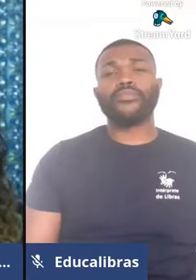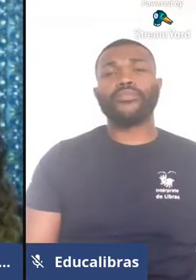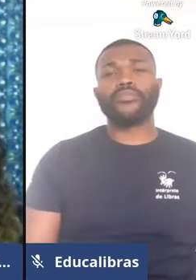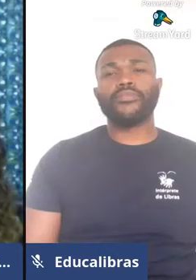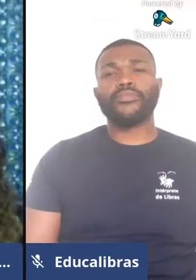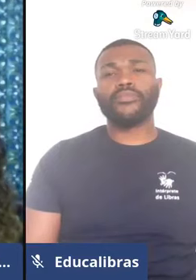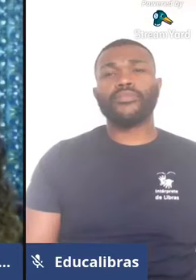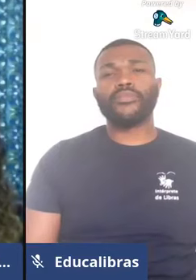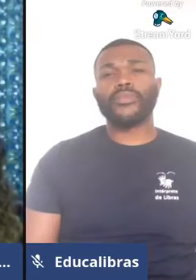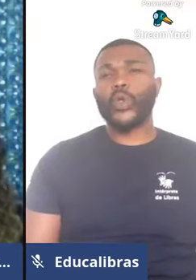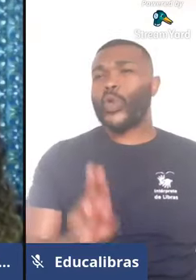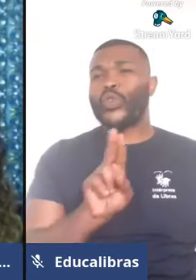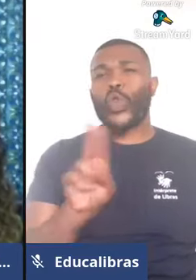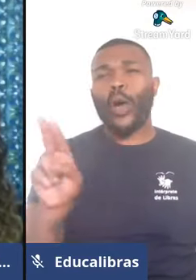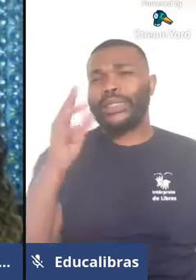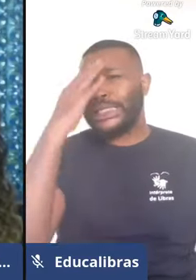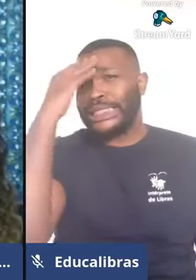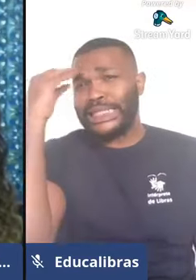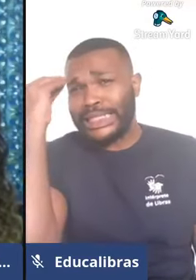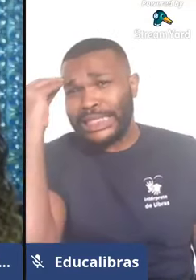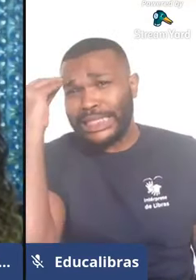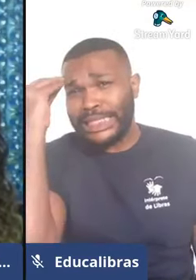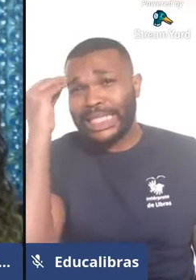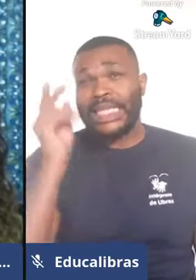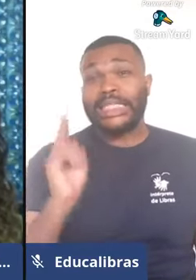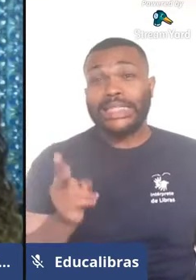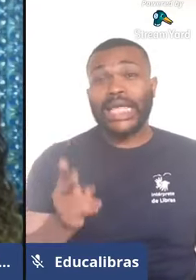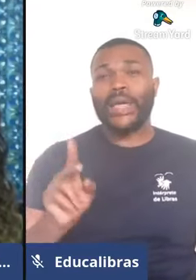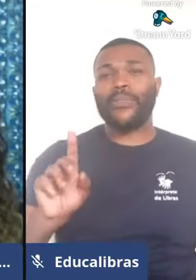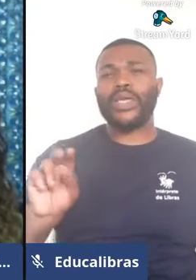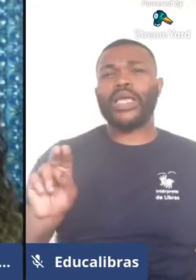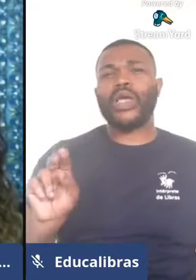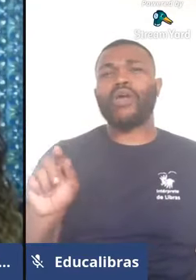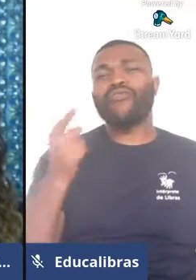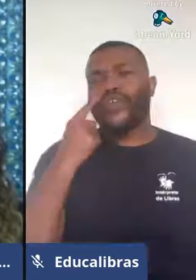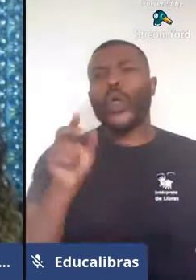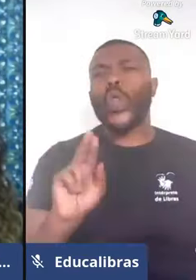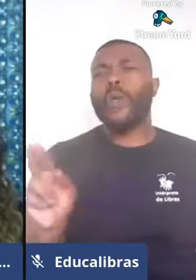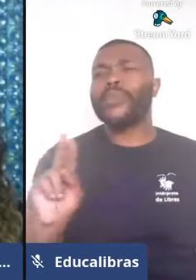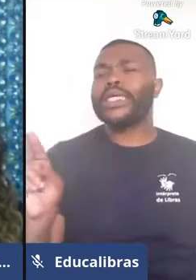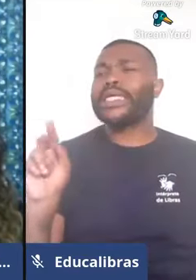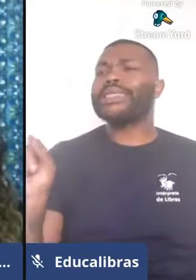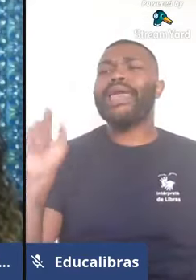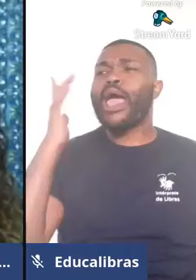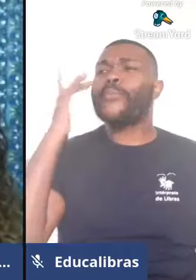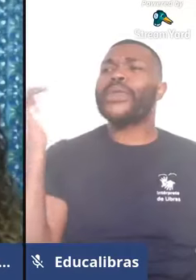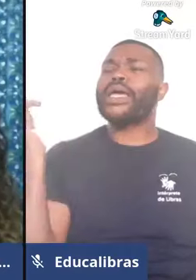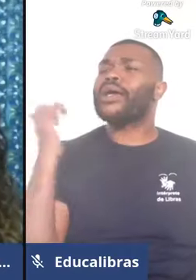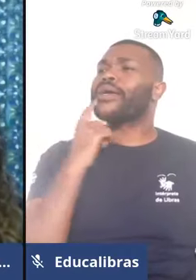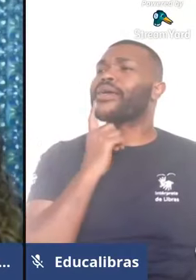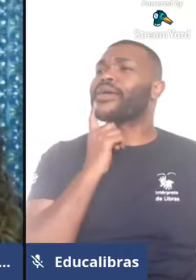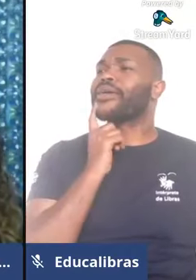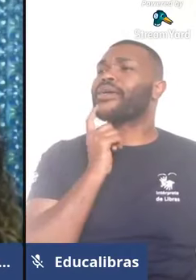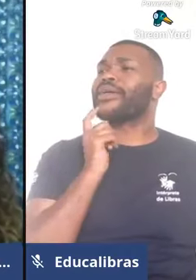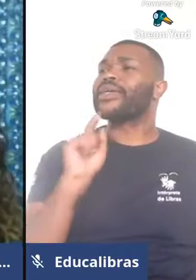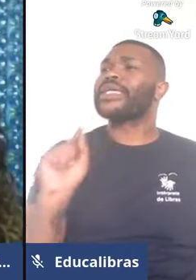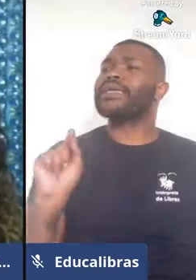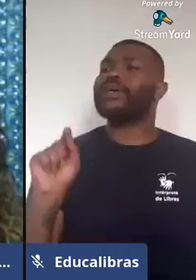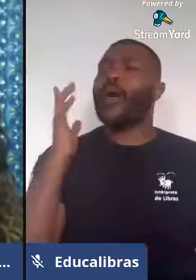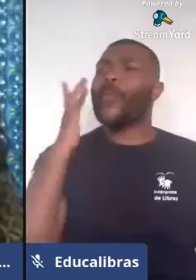Putz, esqueci. A Débora sempre coloca, liga ali, ó. A Débora sempre coloca...